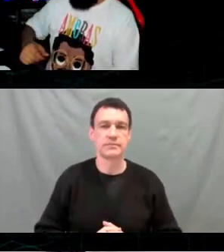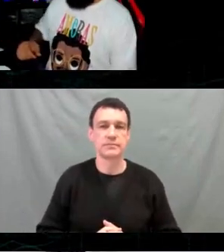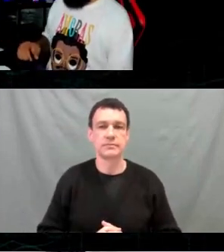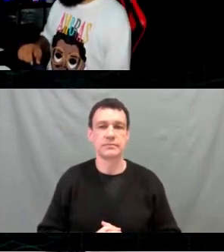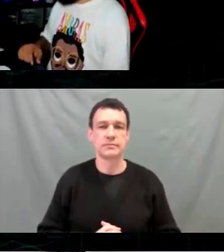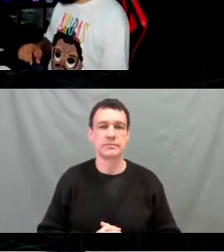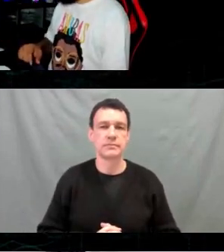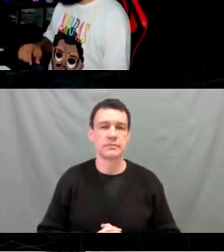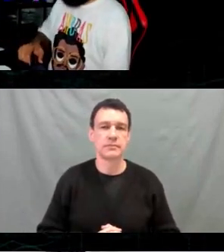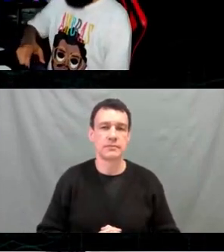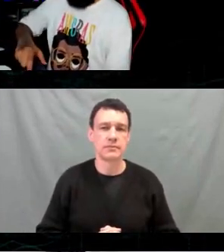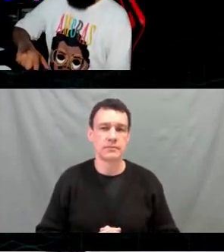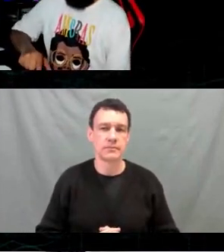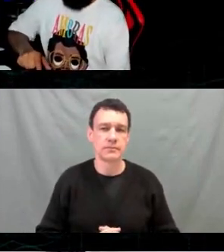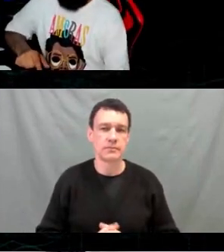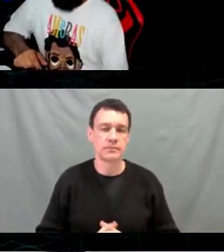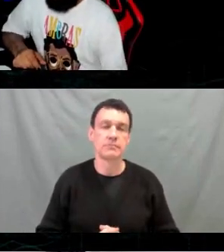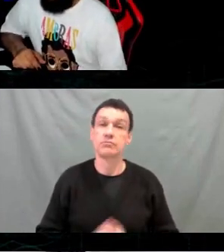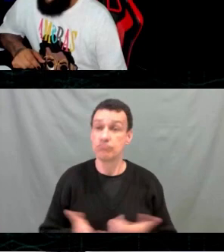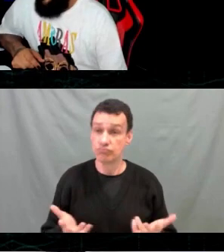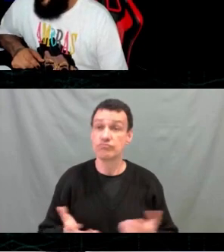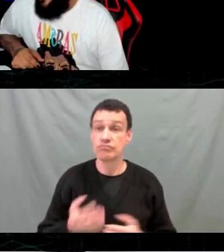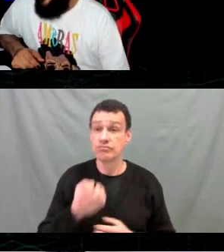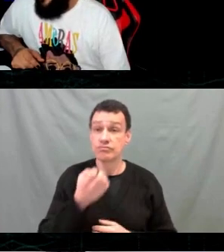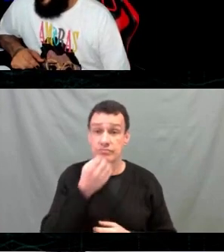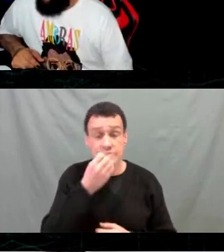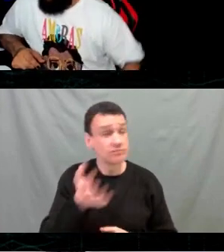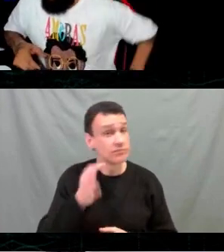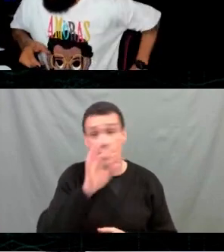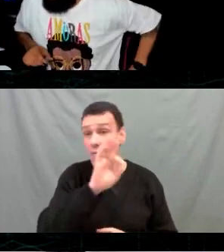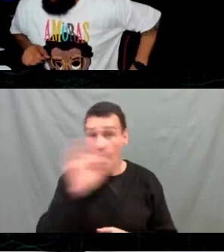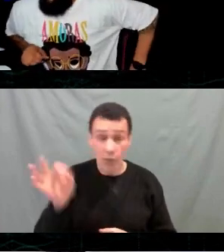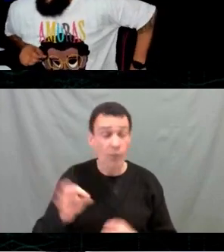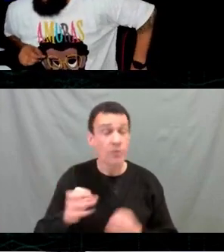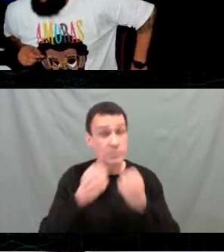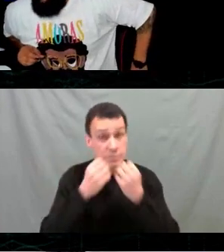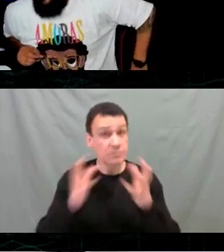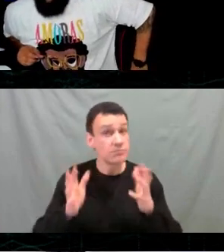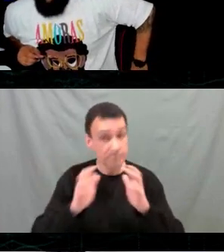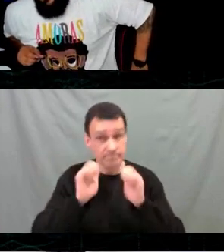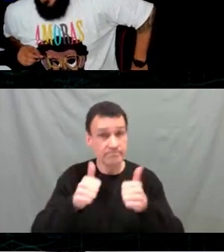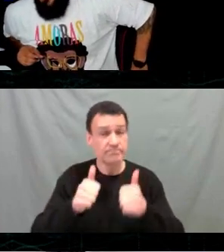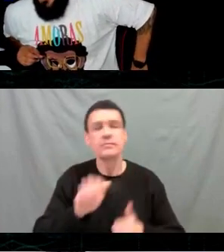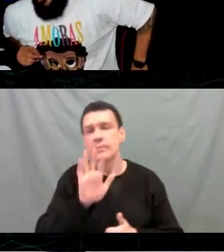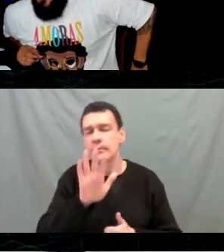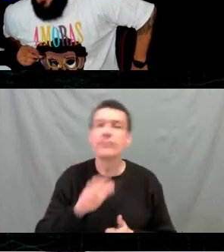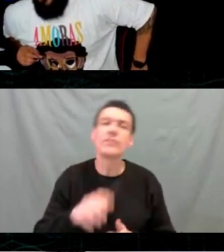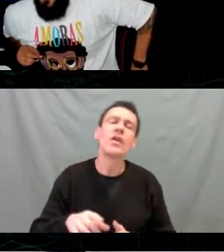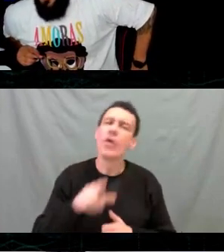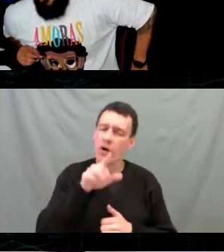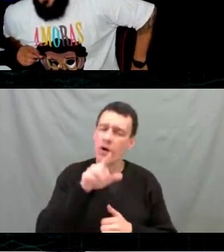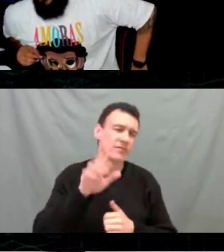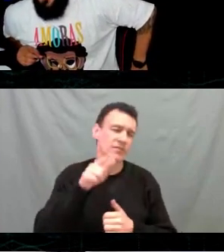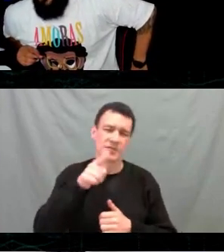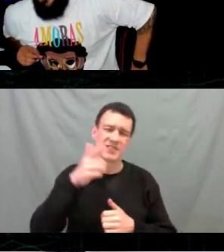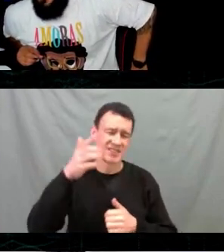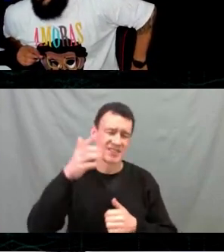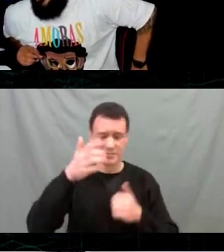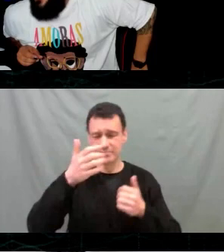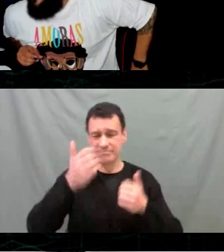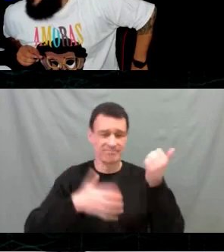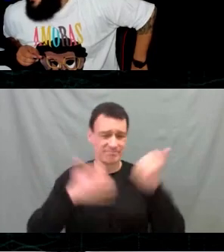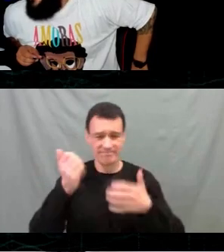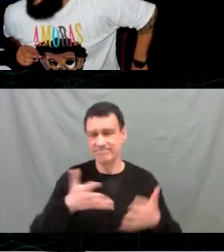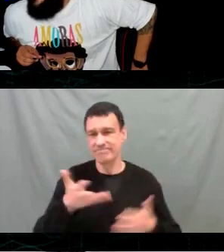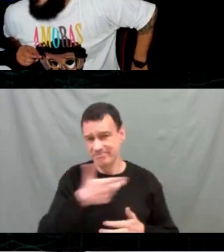é sensacional demais hein Jordana meu Deus do céu velho tipo você falou uma coisa mano você arrebenta como sempre como sempre